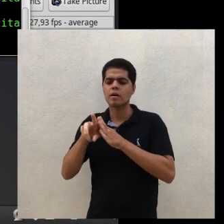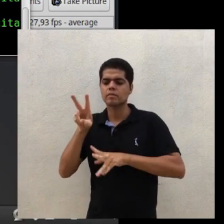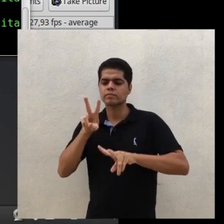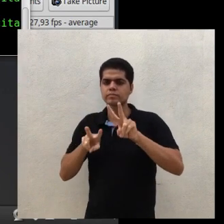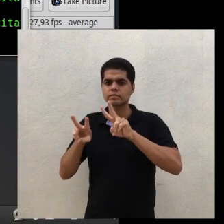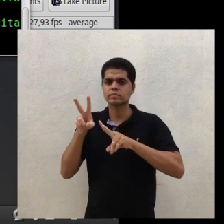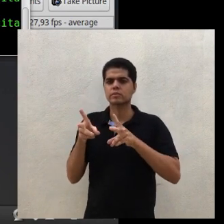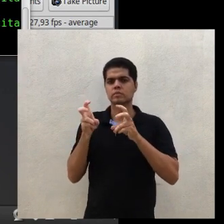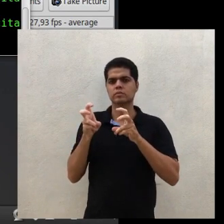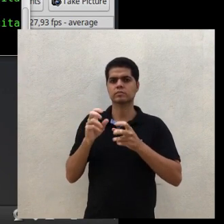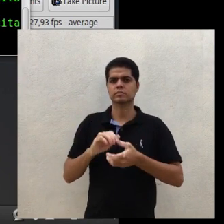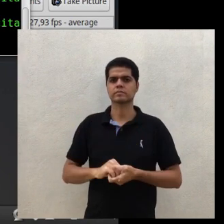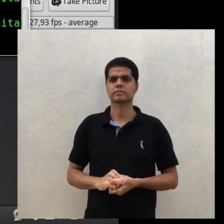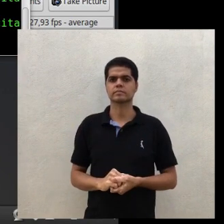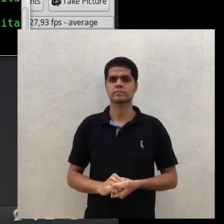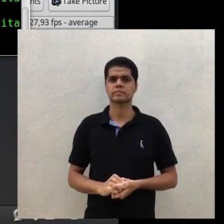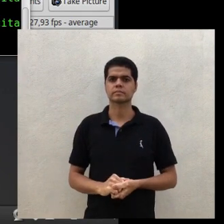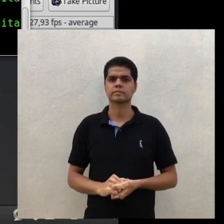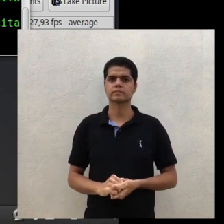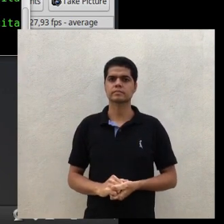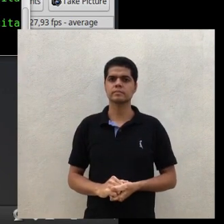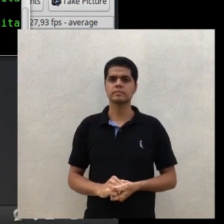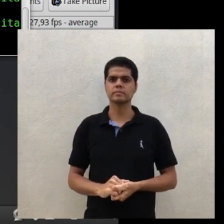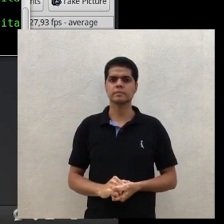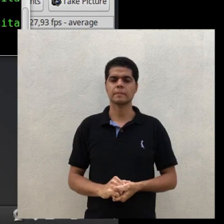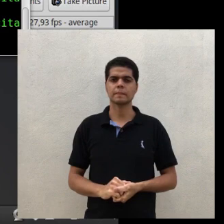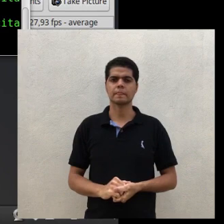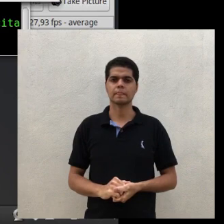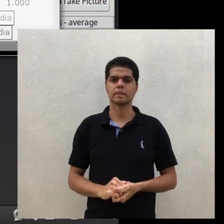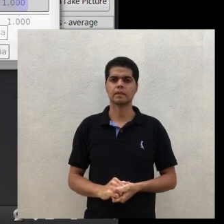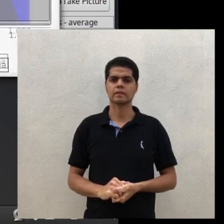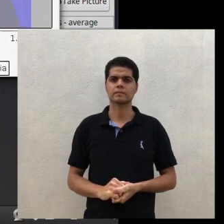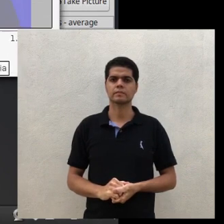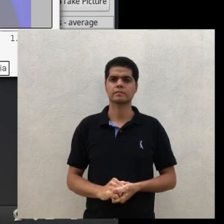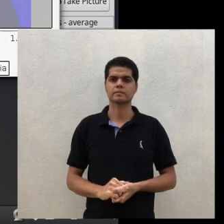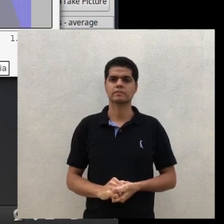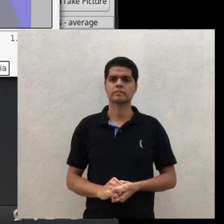situação. Tá? Então, tá aqui, ó.